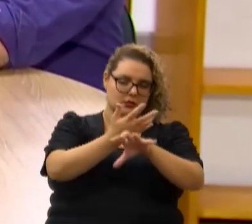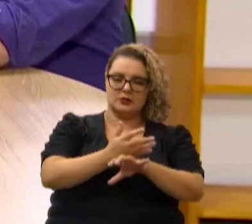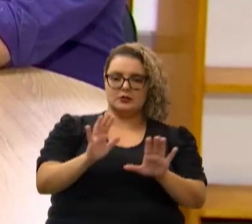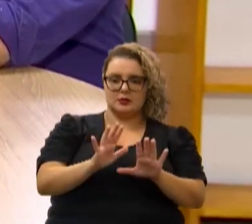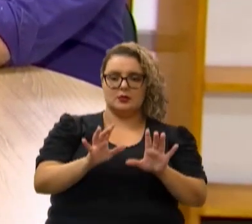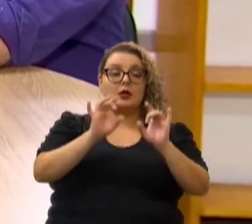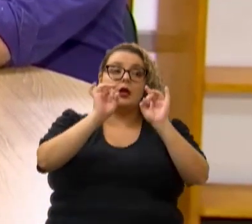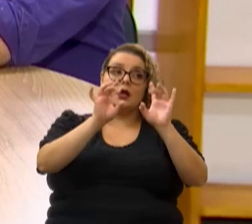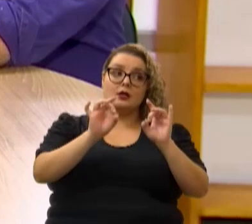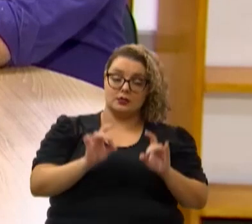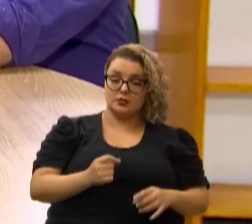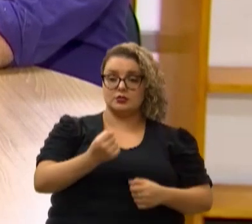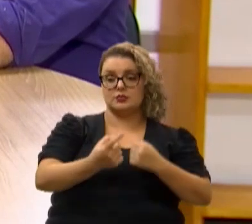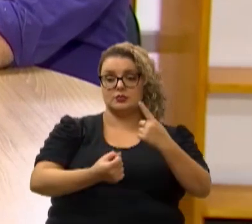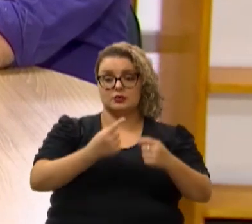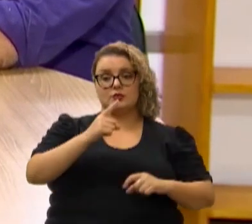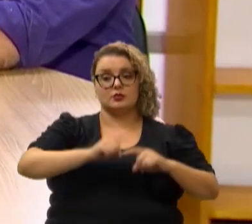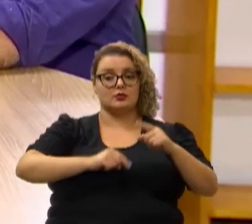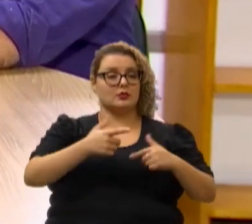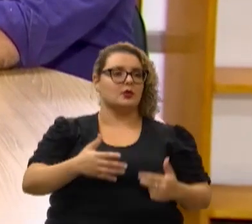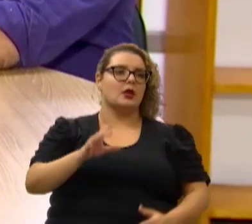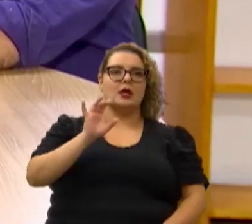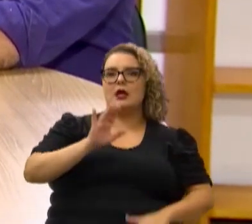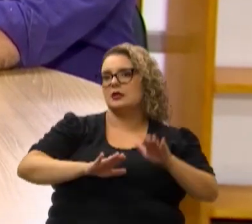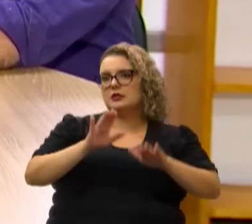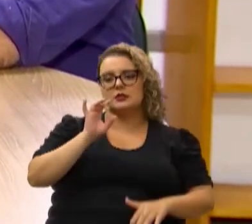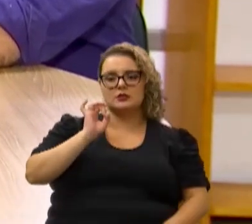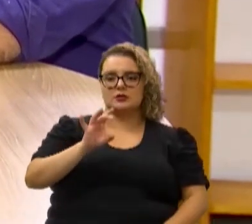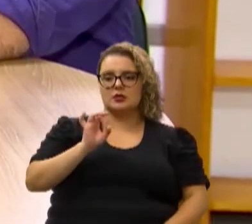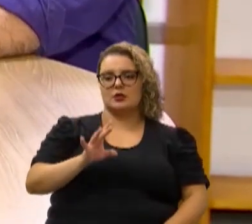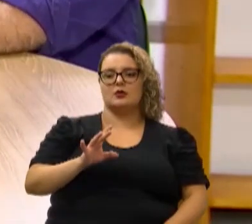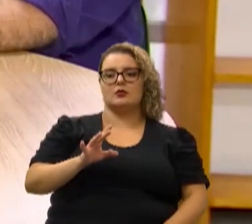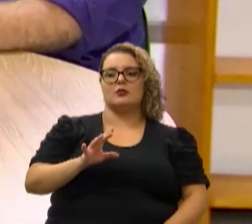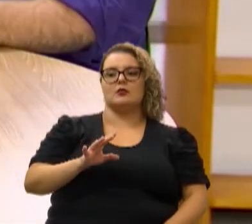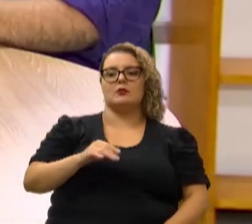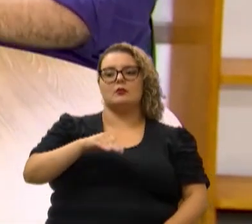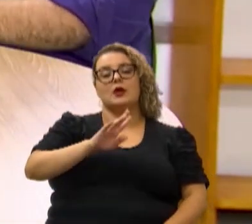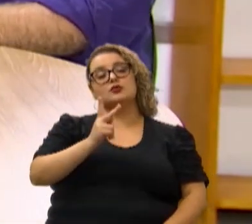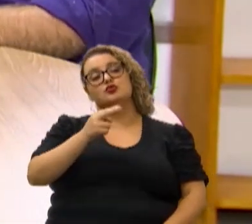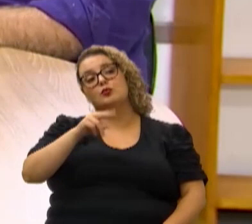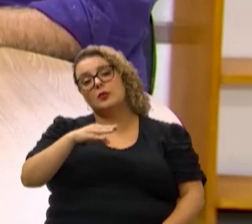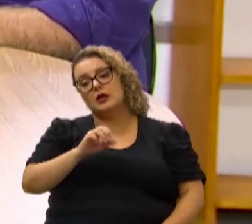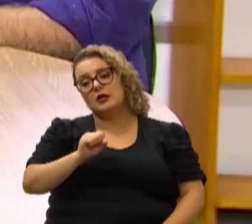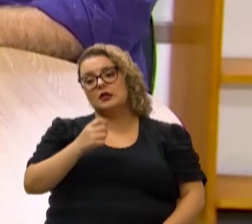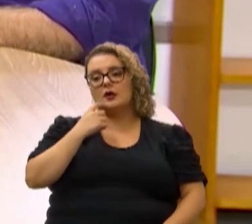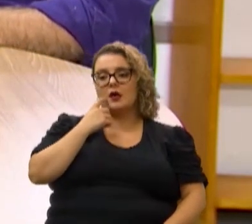matérias. É específica de algumas matérias. Às vezes cai só a parte mais de humanas,